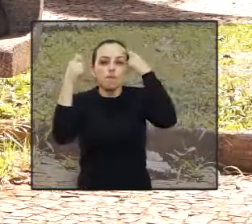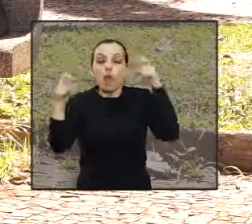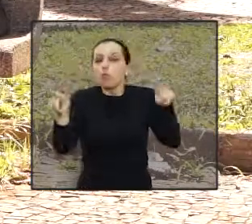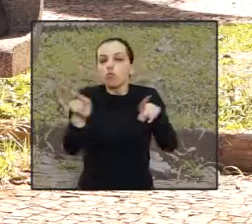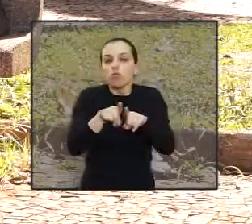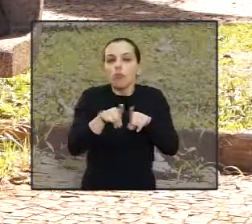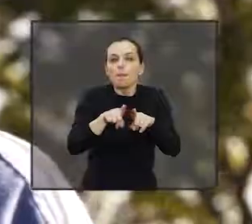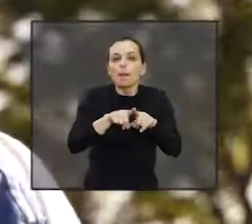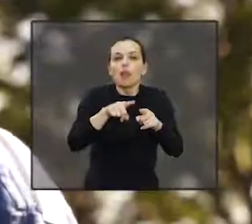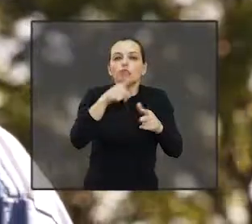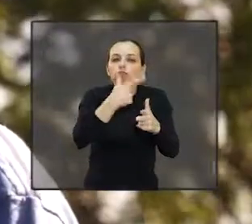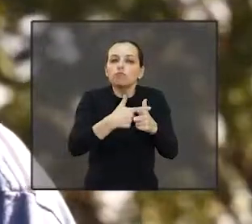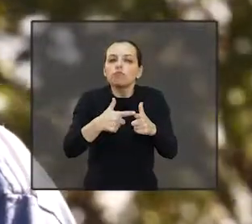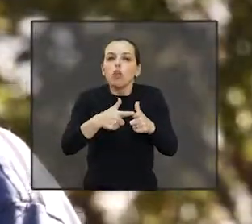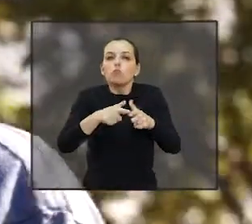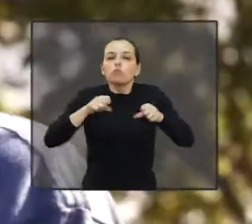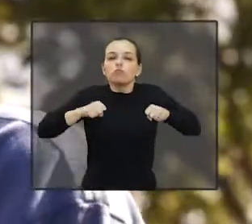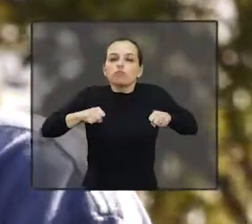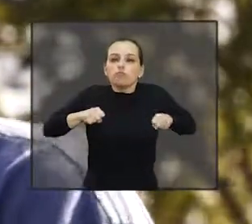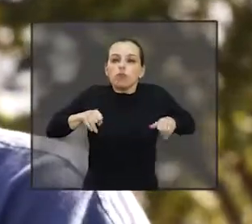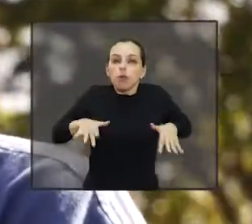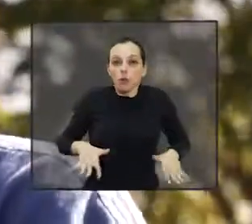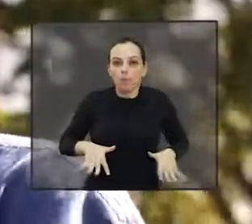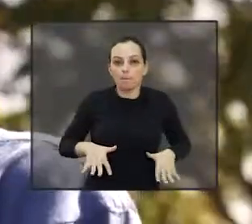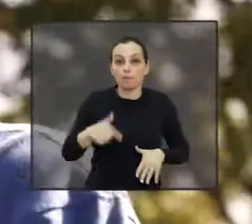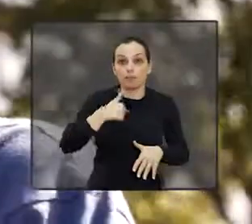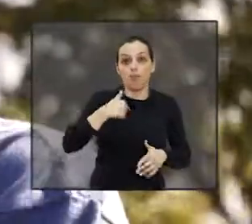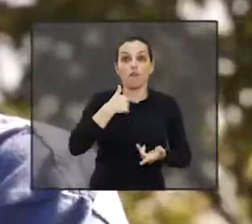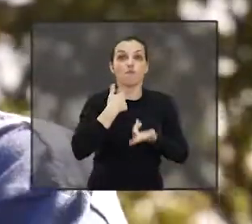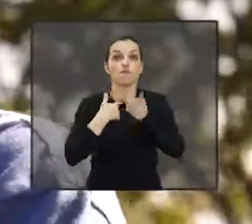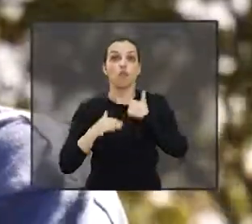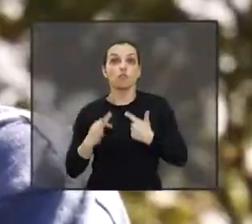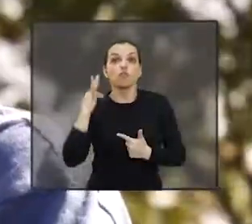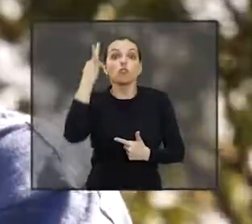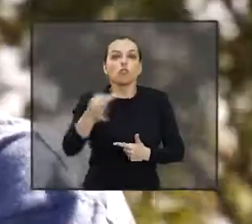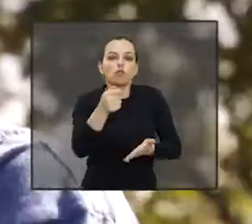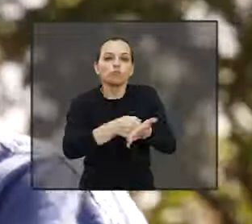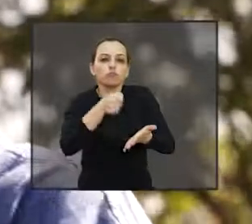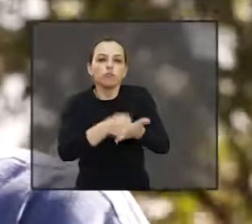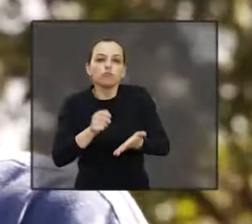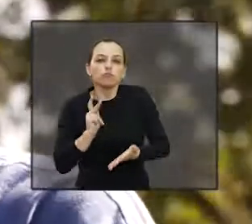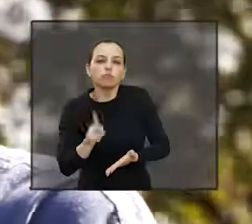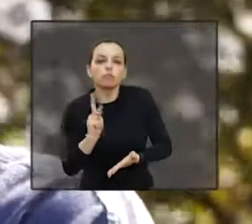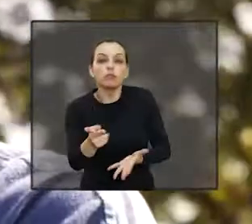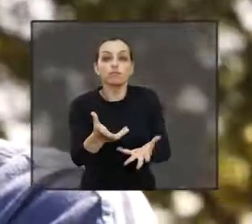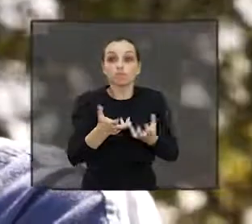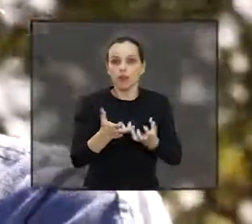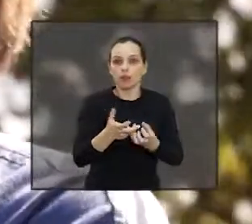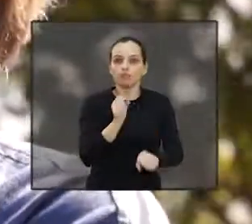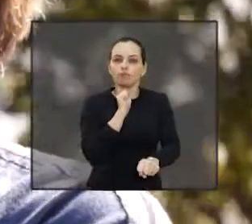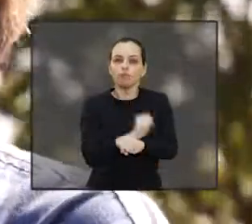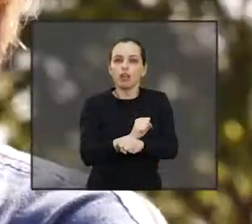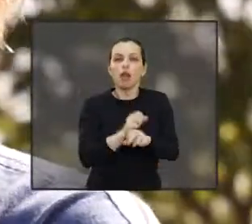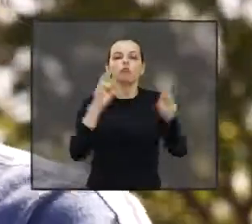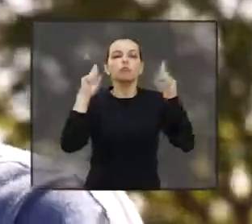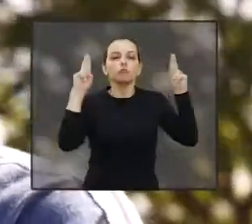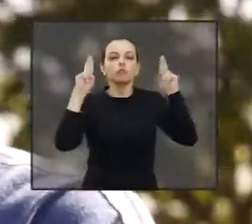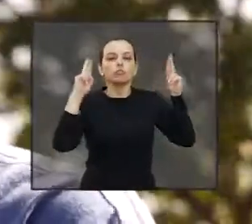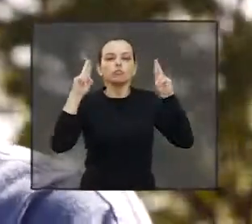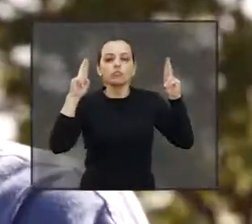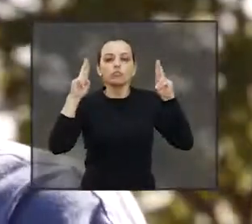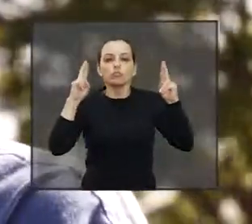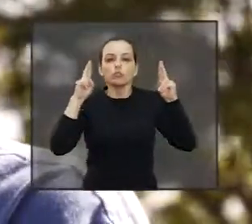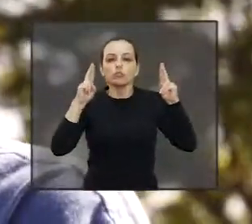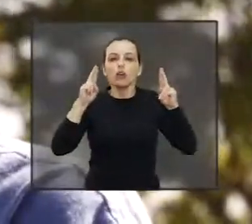que fantástica, fantástica. Então eu quero, o meu plano de futuro é esse, continuar escrevendo e que essa ordem